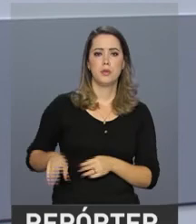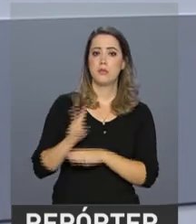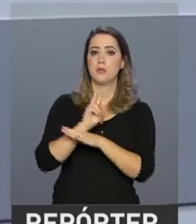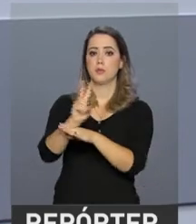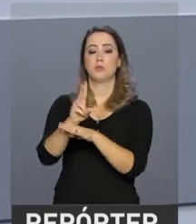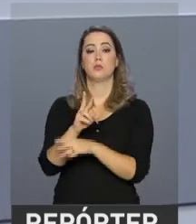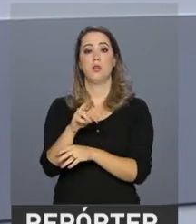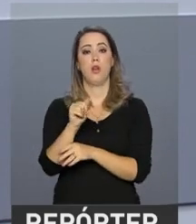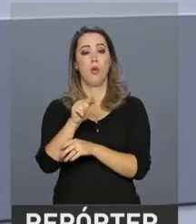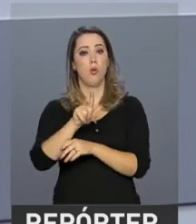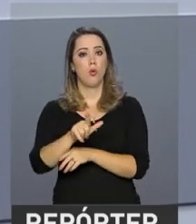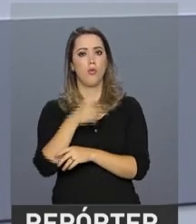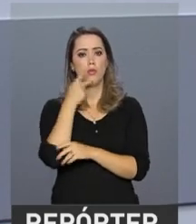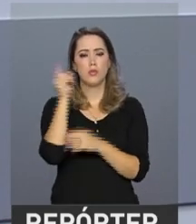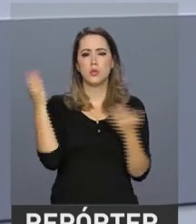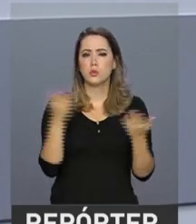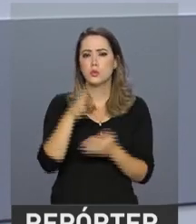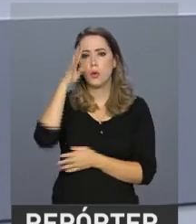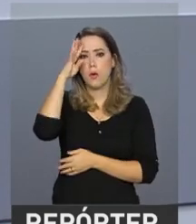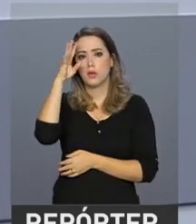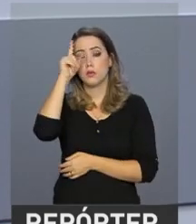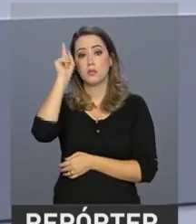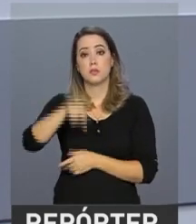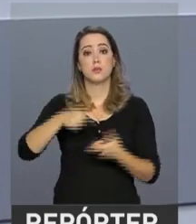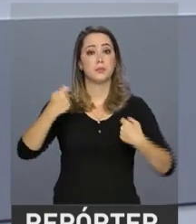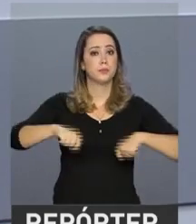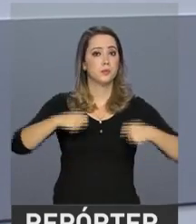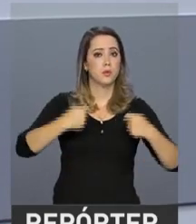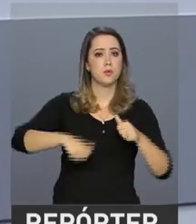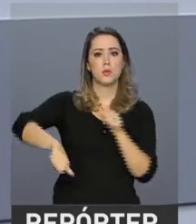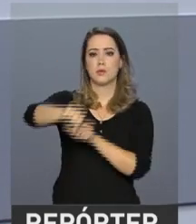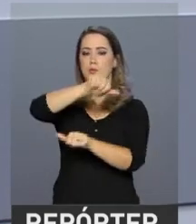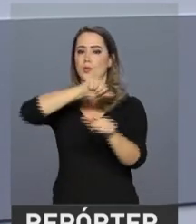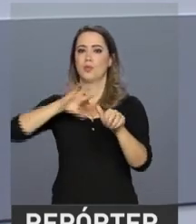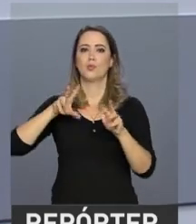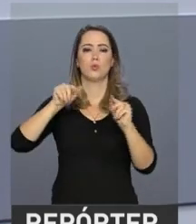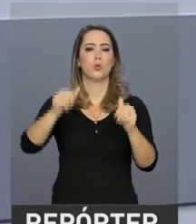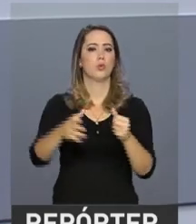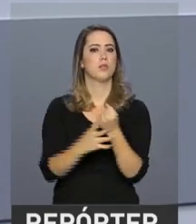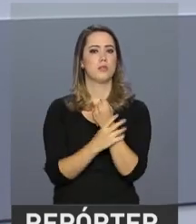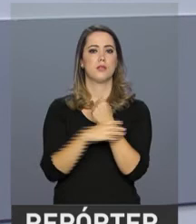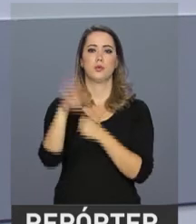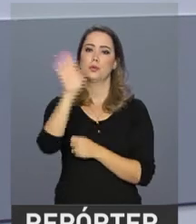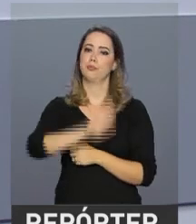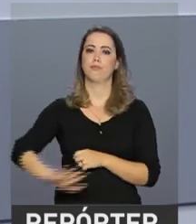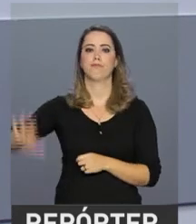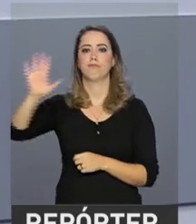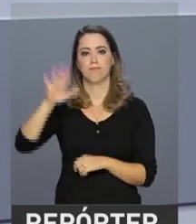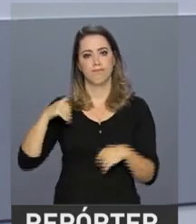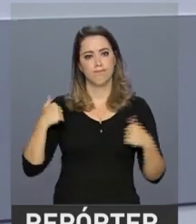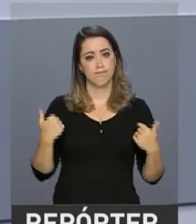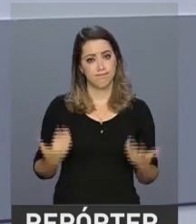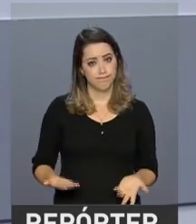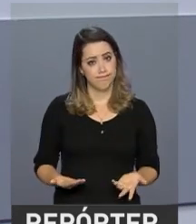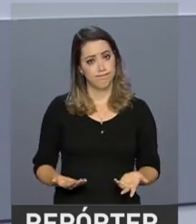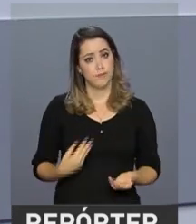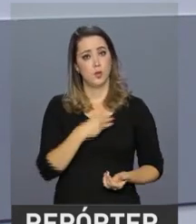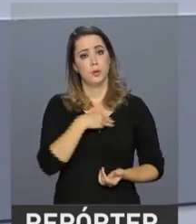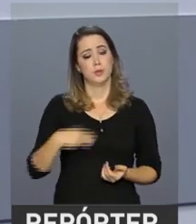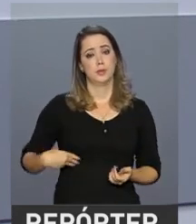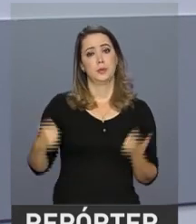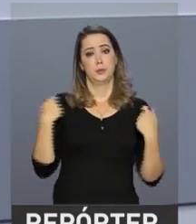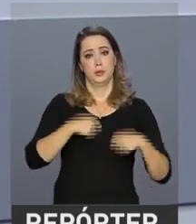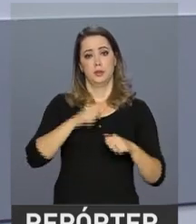Defesa, Raul Jungmann, afirmou nesta quarta-feira que é preciso modificar todo o sistema de segurança no Brasil. Para o ministro, são